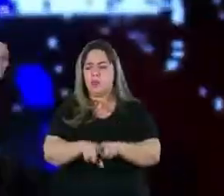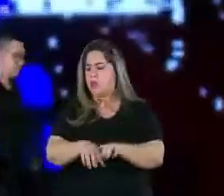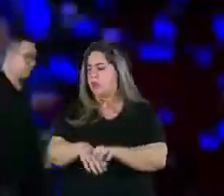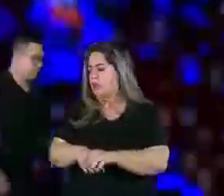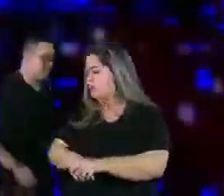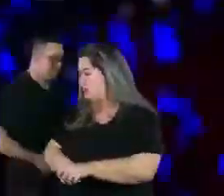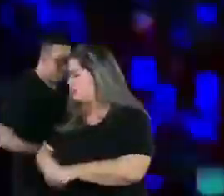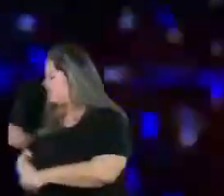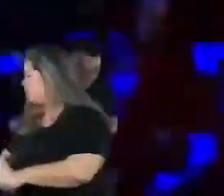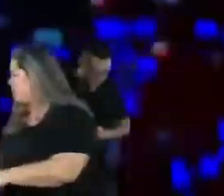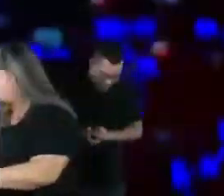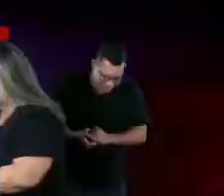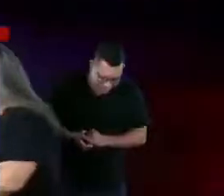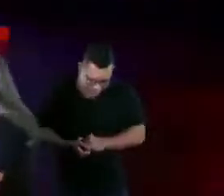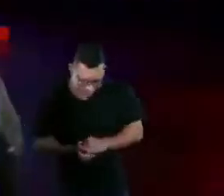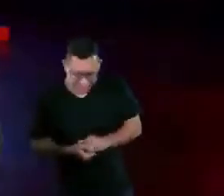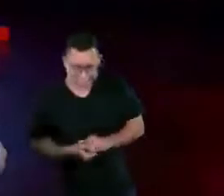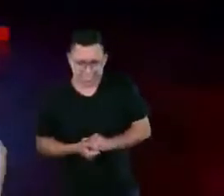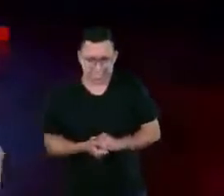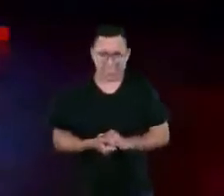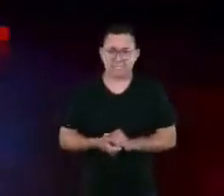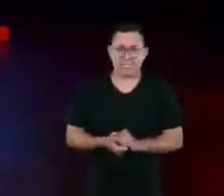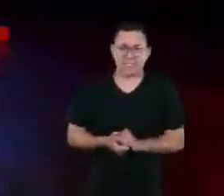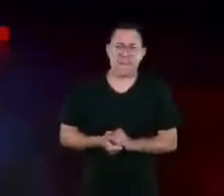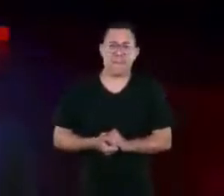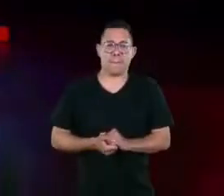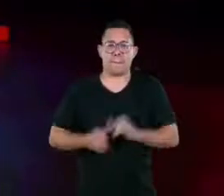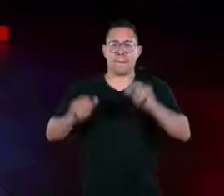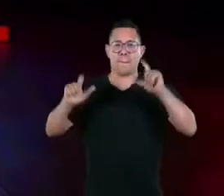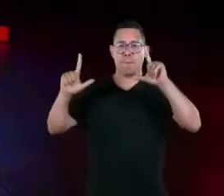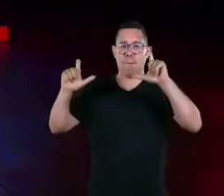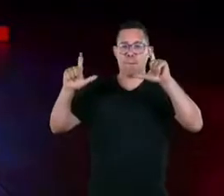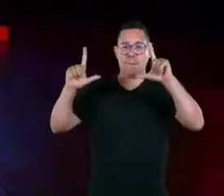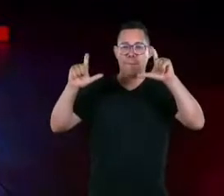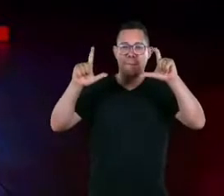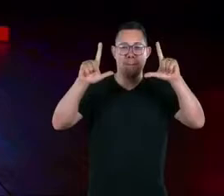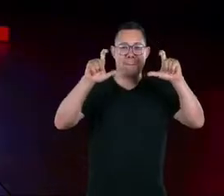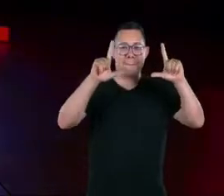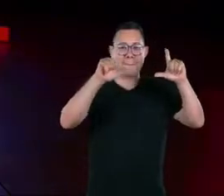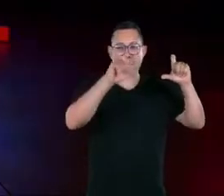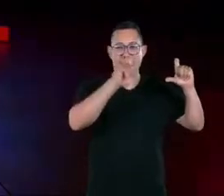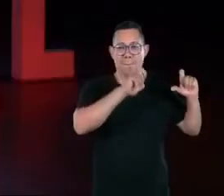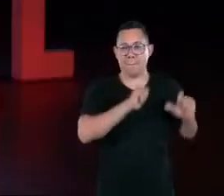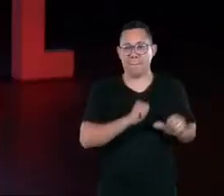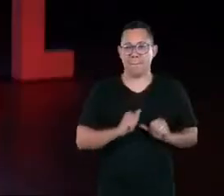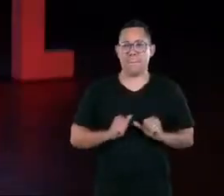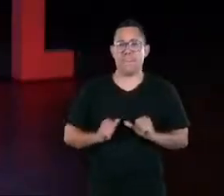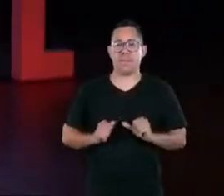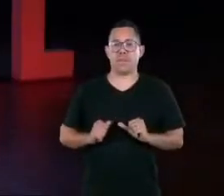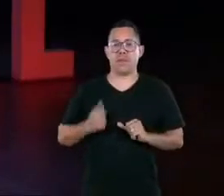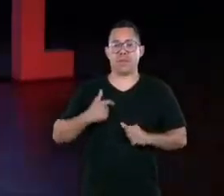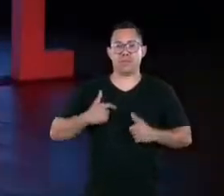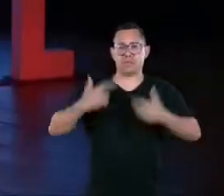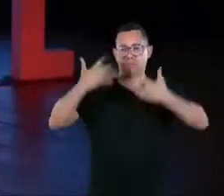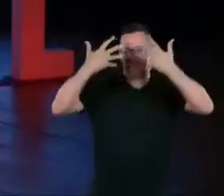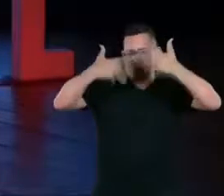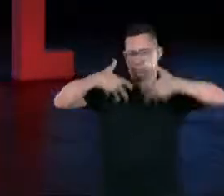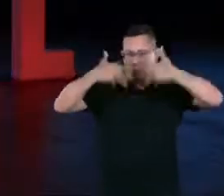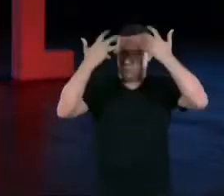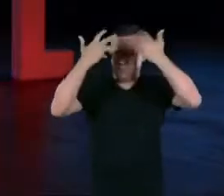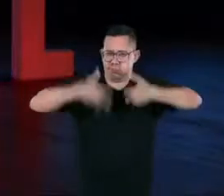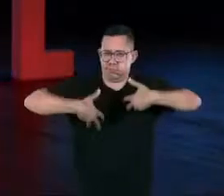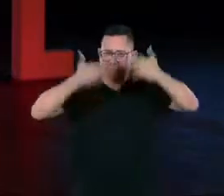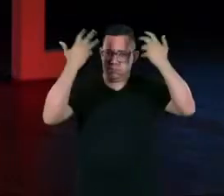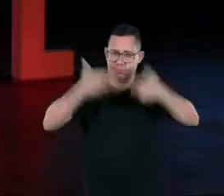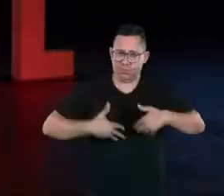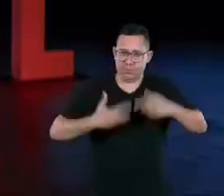grande boi está na minha carranca, na minha fotografia, na parede, na minha nana, está na minha cara preta, na minha canção